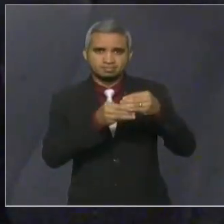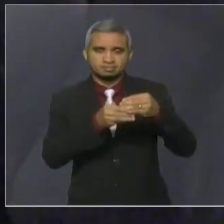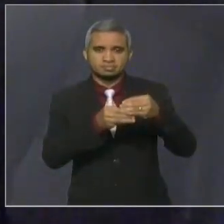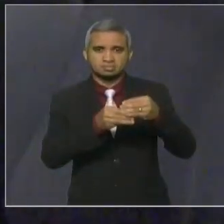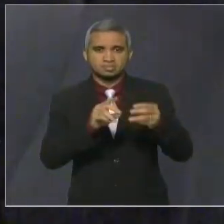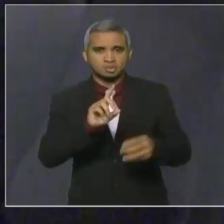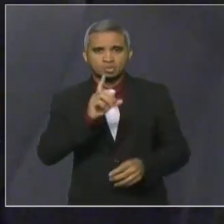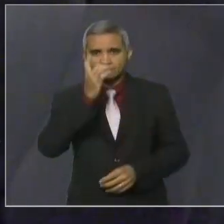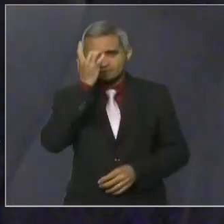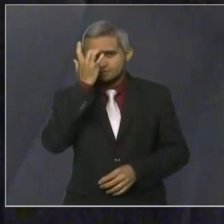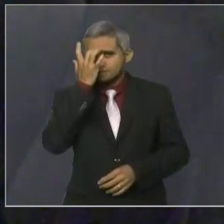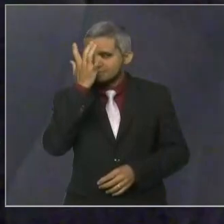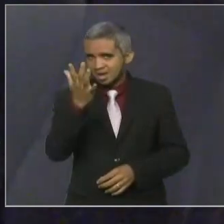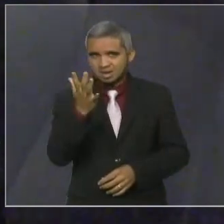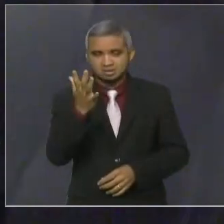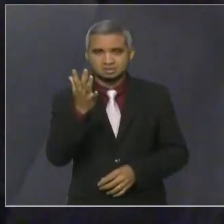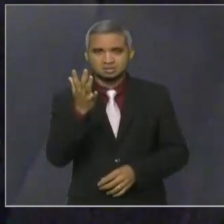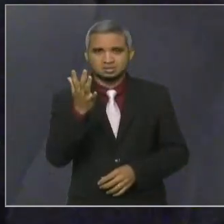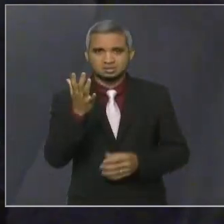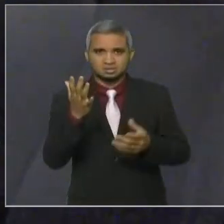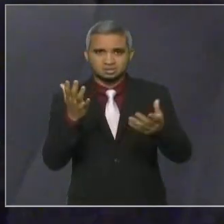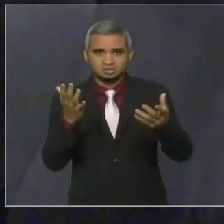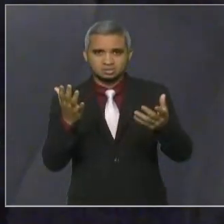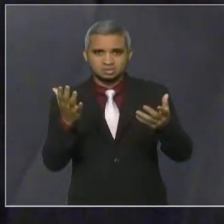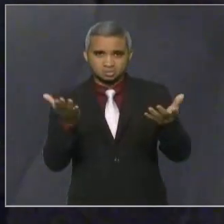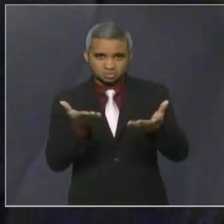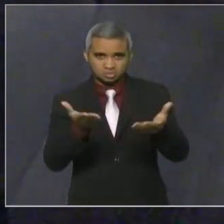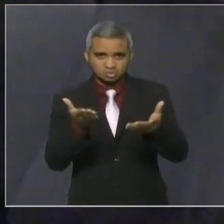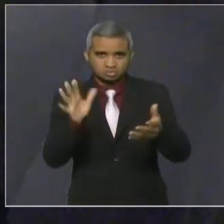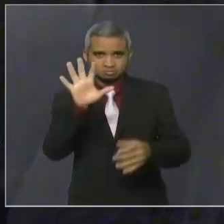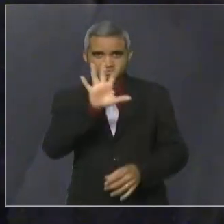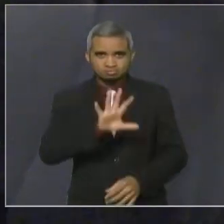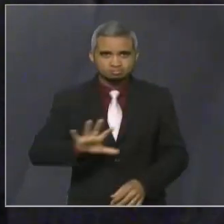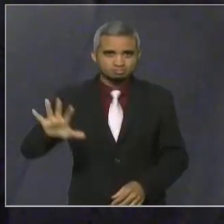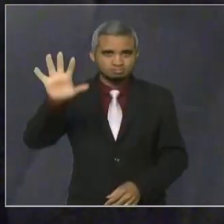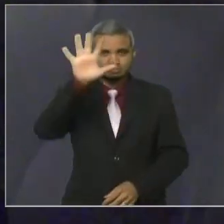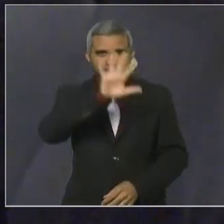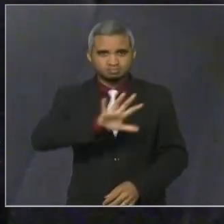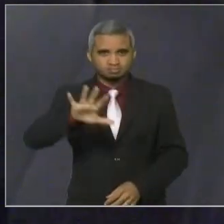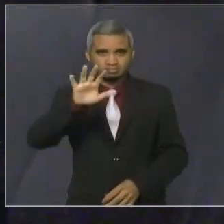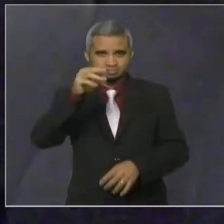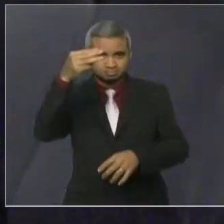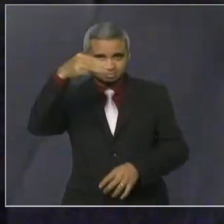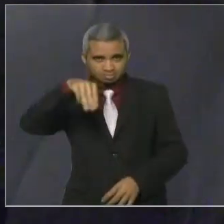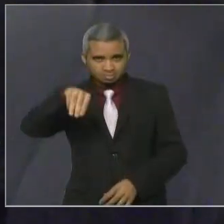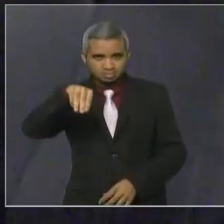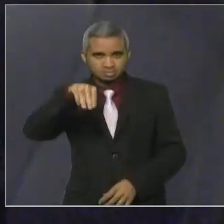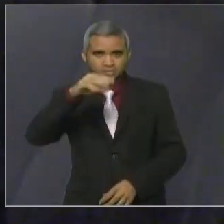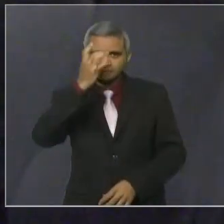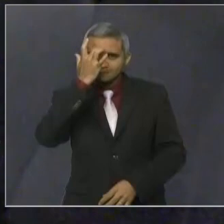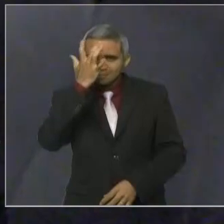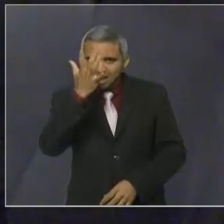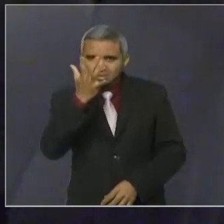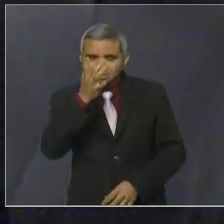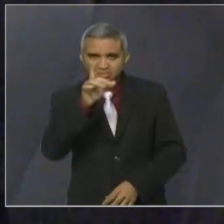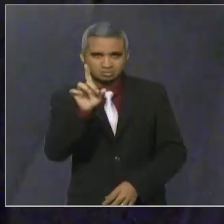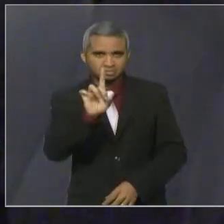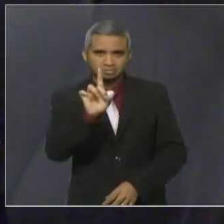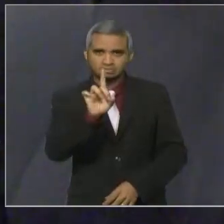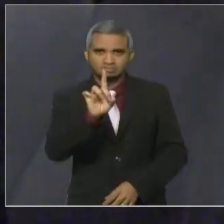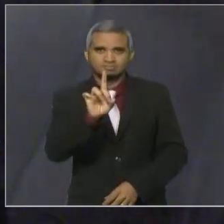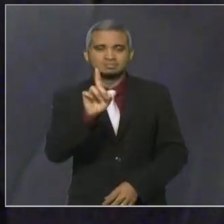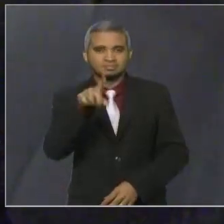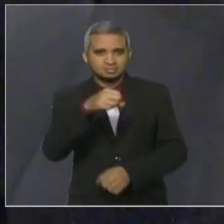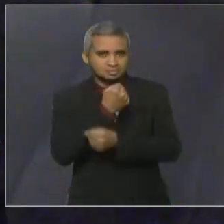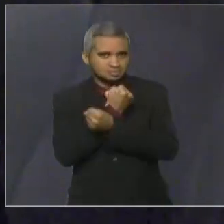uma rede do tamanho hoje da rede de assistência à saúde do Maranhão. É uma rede